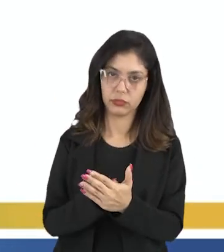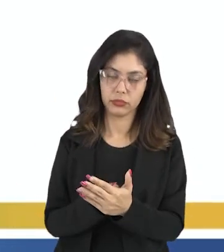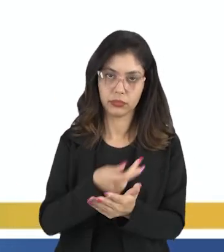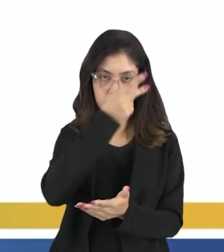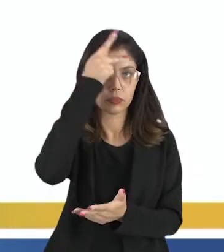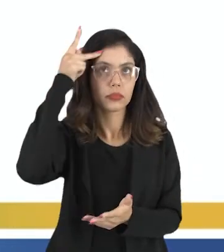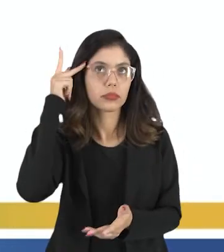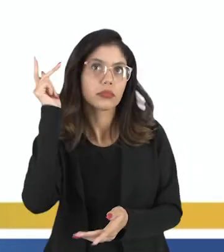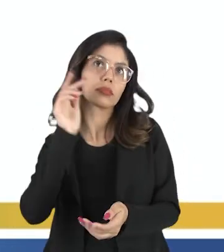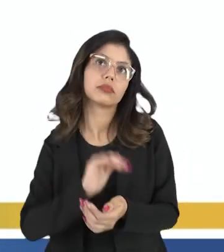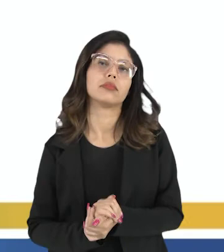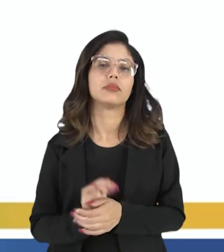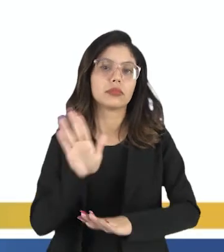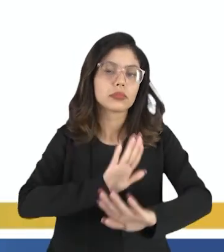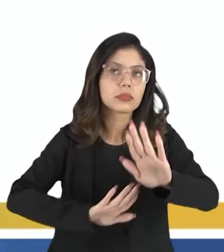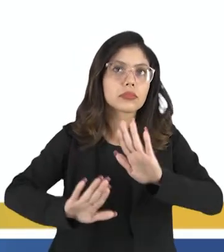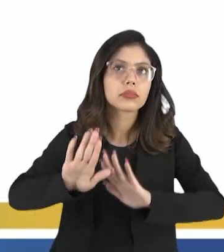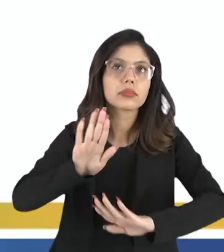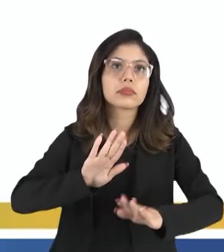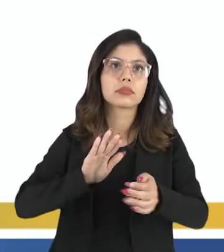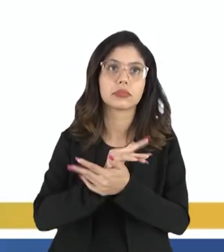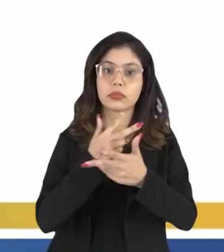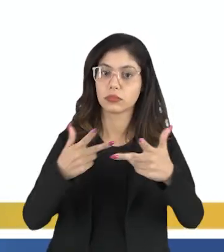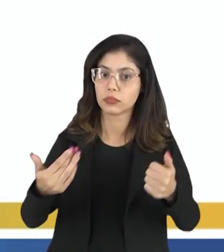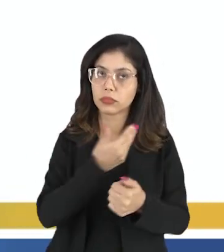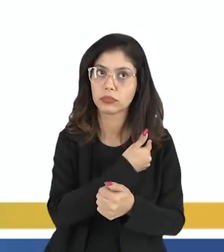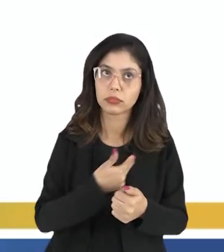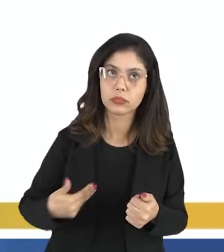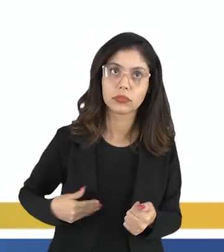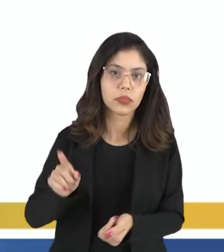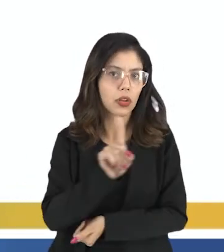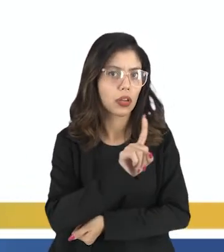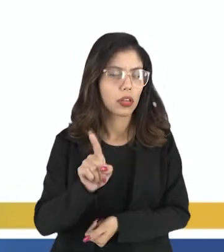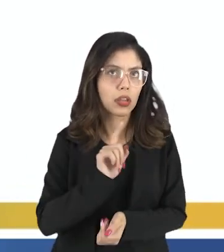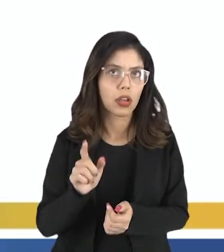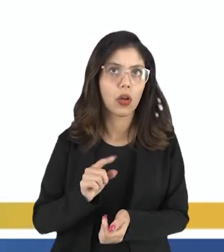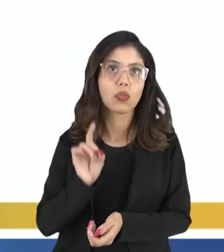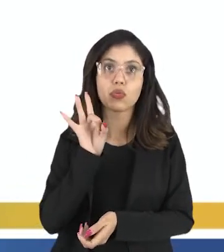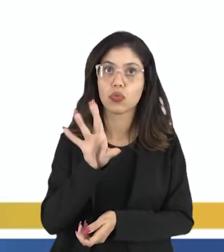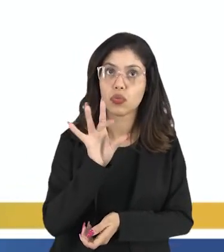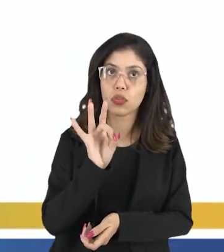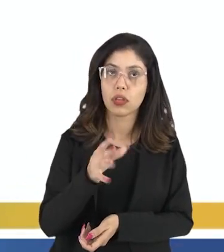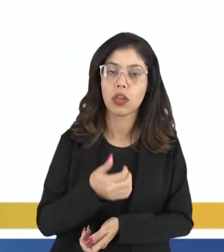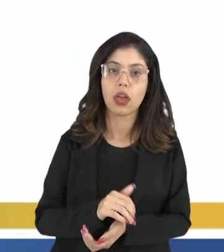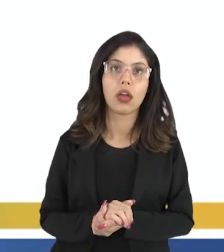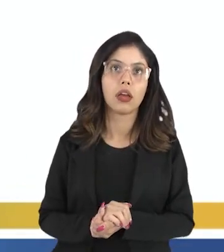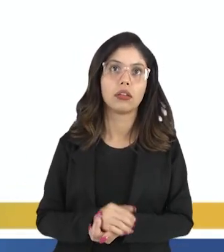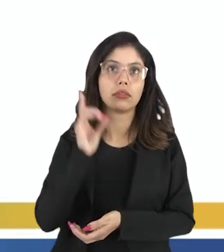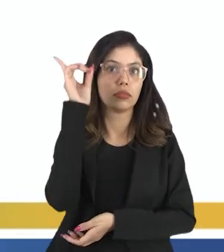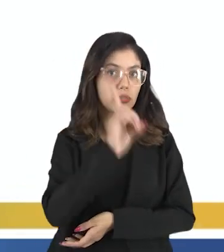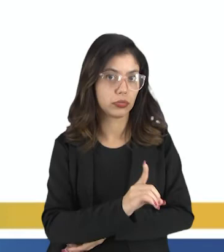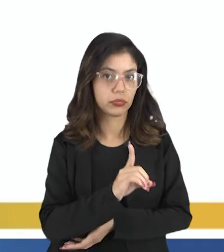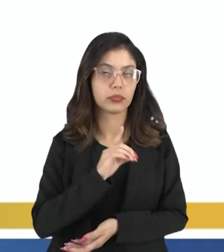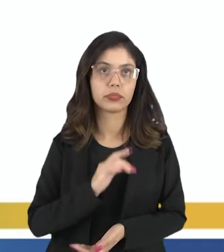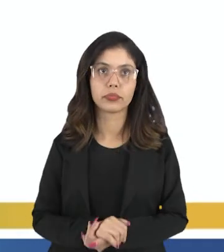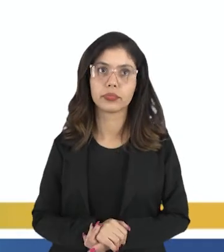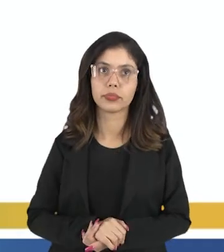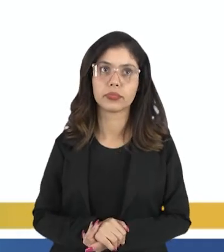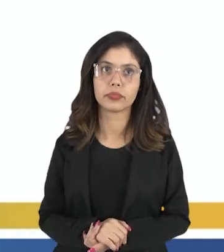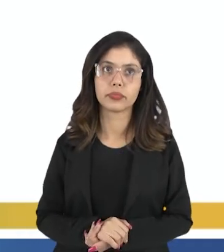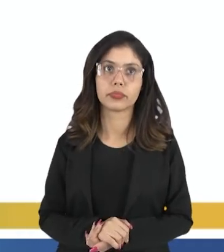do interesse e cuidado com a coisa pública e não se restringe à afirmação de